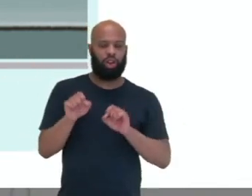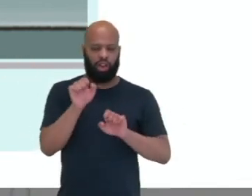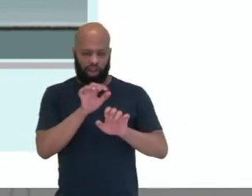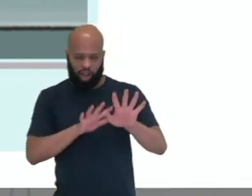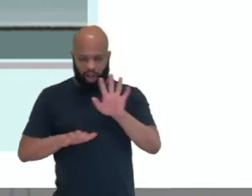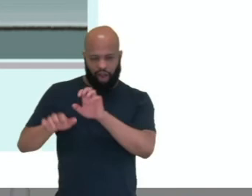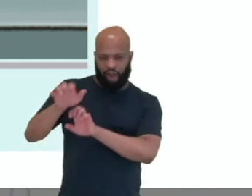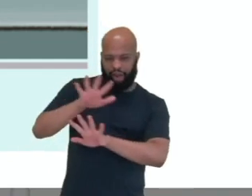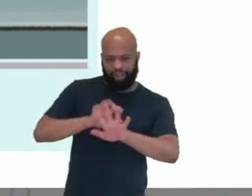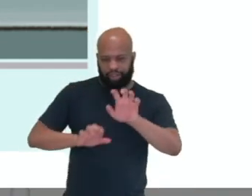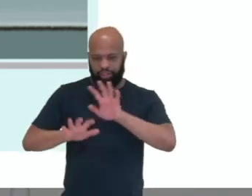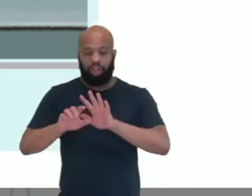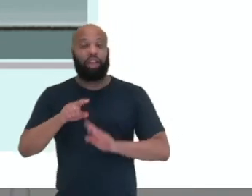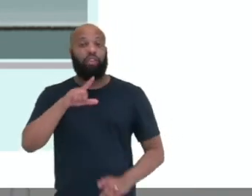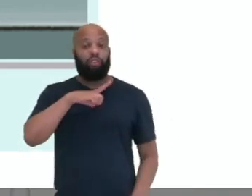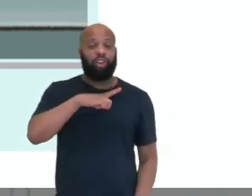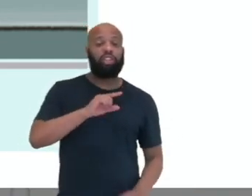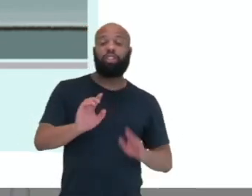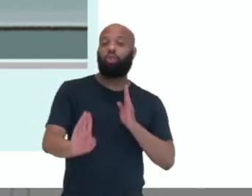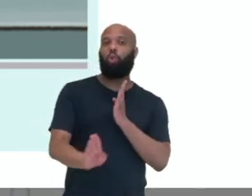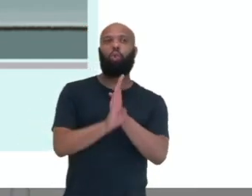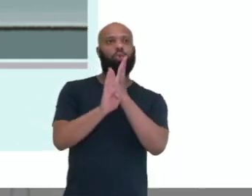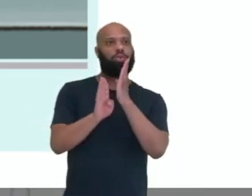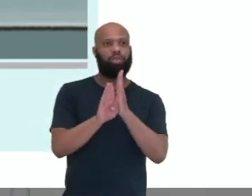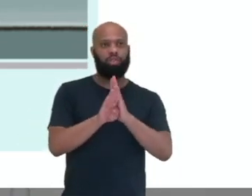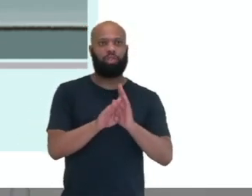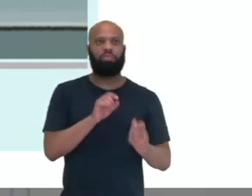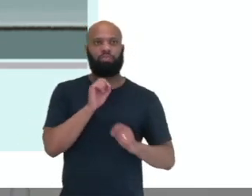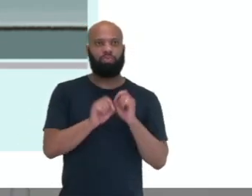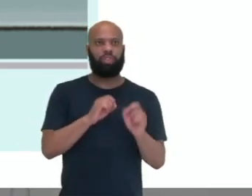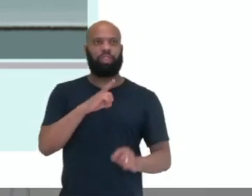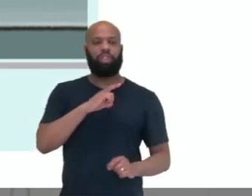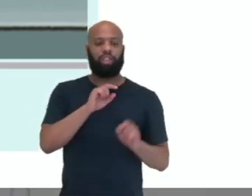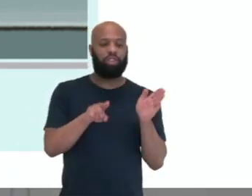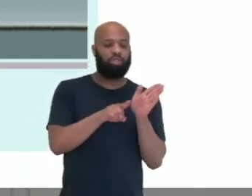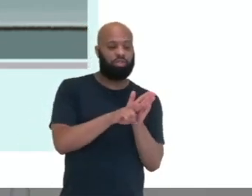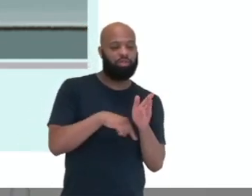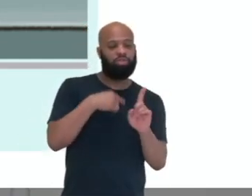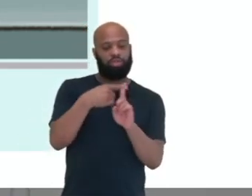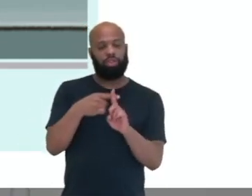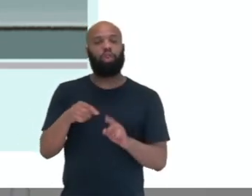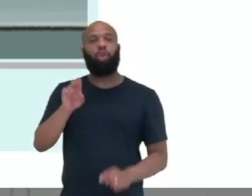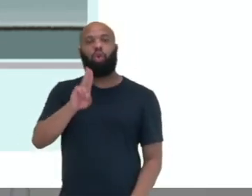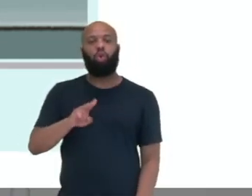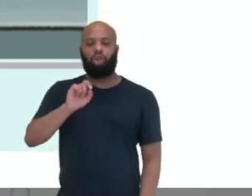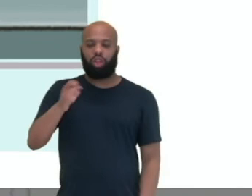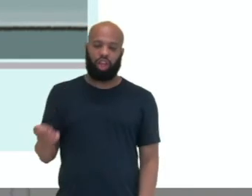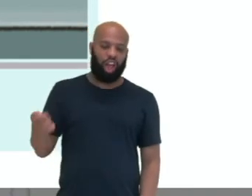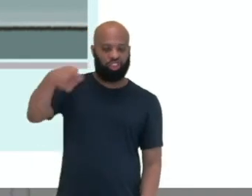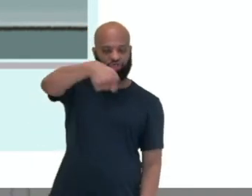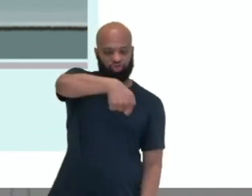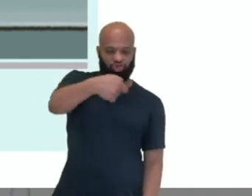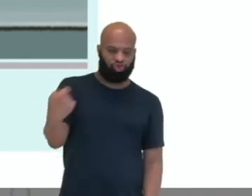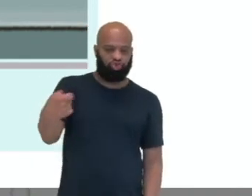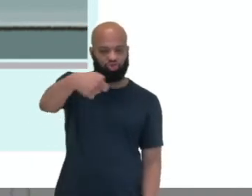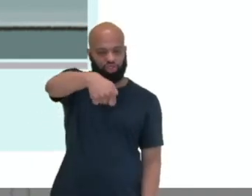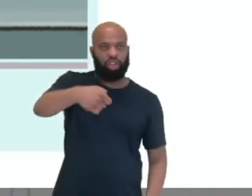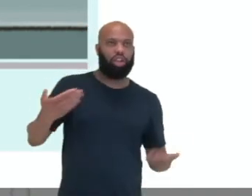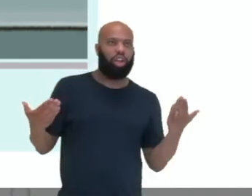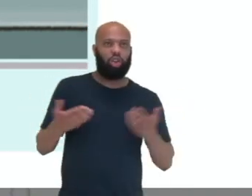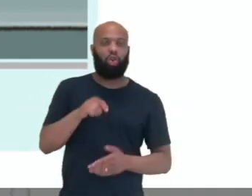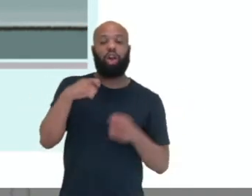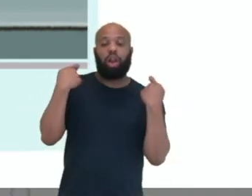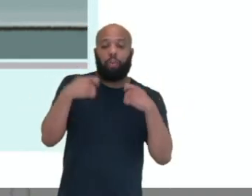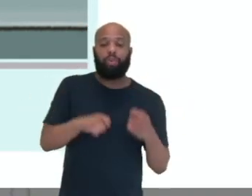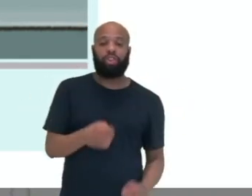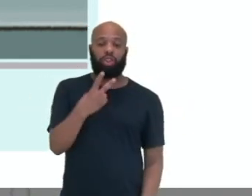Então, é o enigma que a gente tem que descobrir aqui, ó, de adição e subtração com os jarros, tá? Então, aqui, ó, obtenha 2